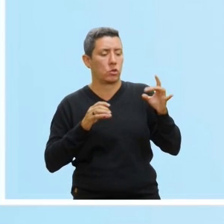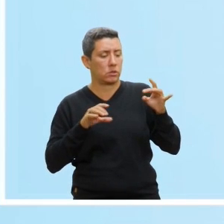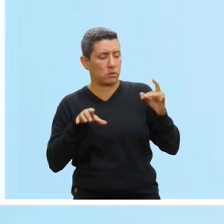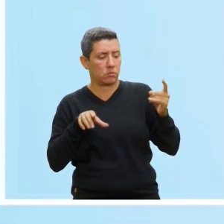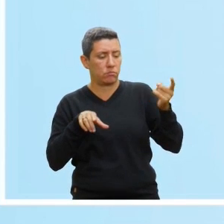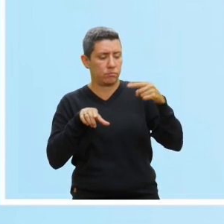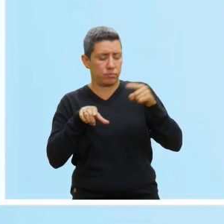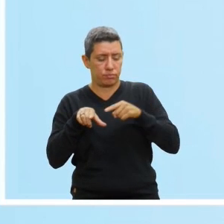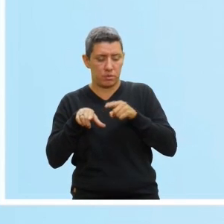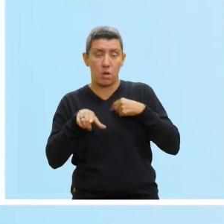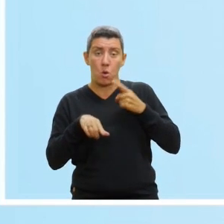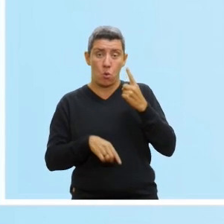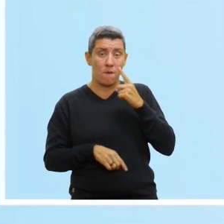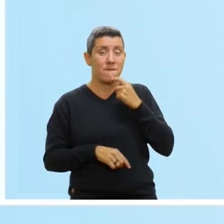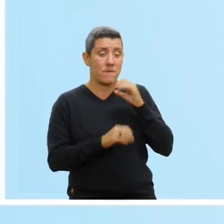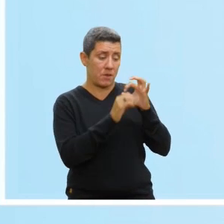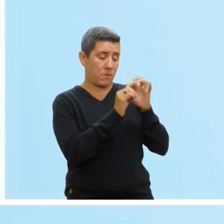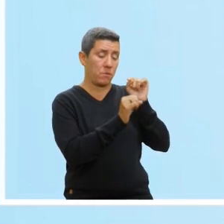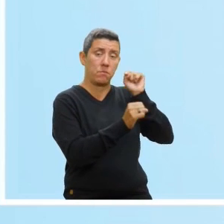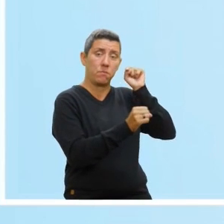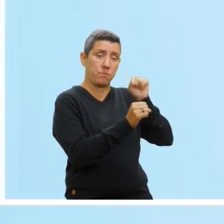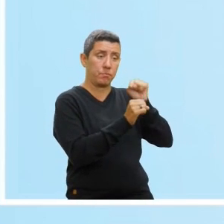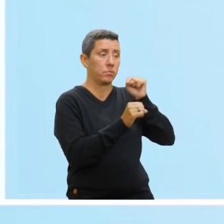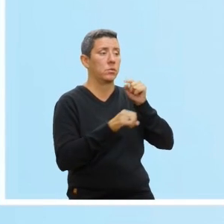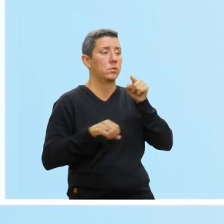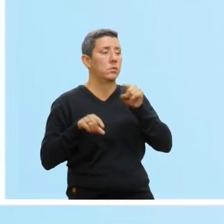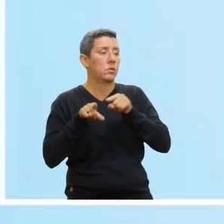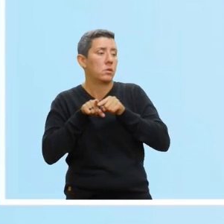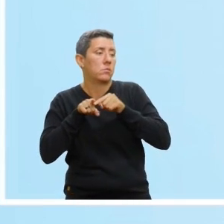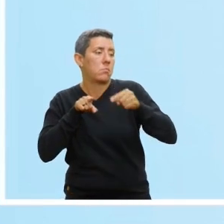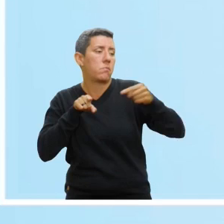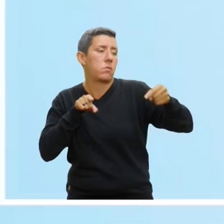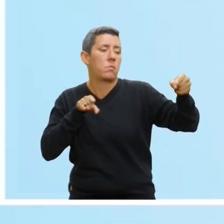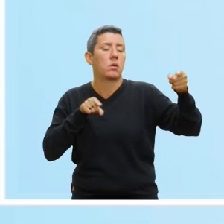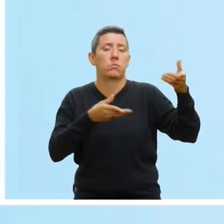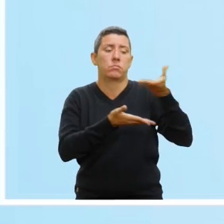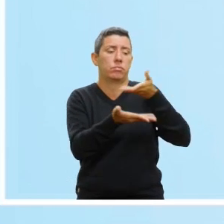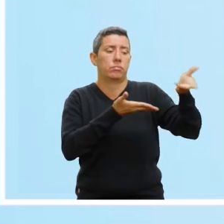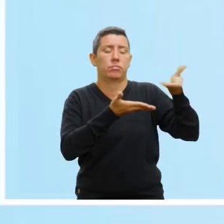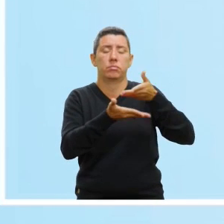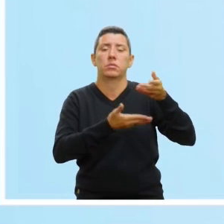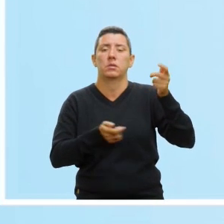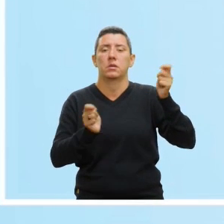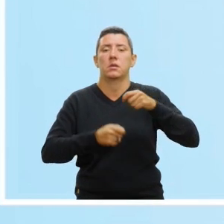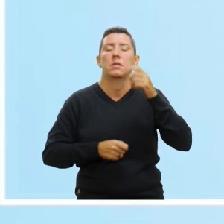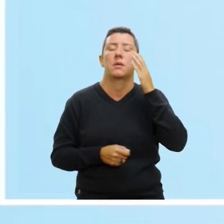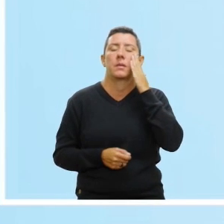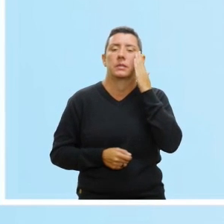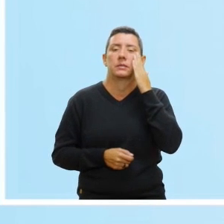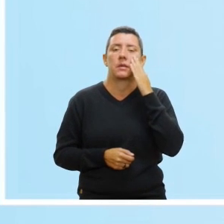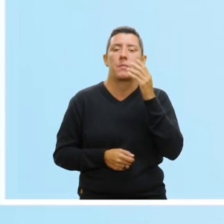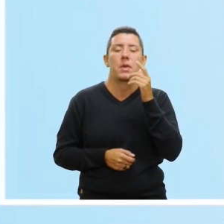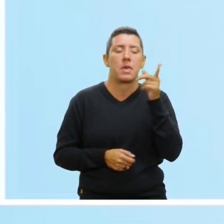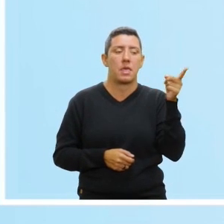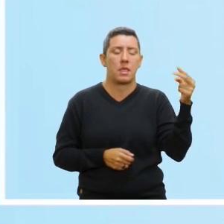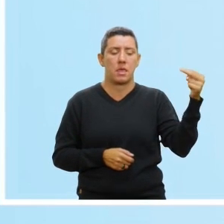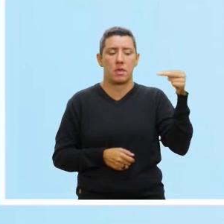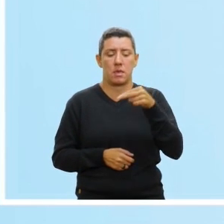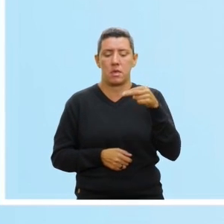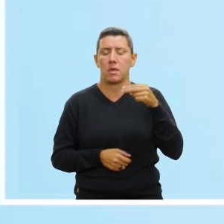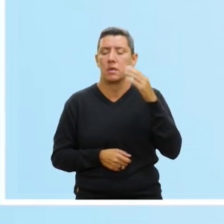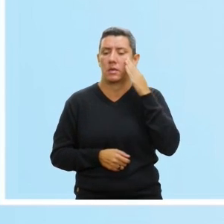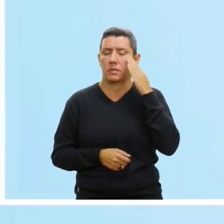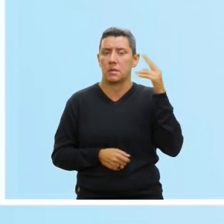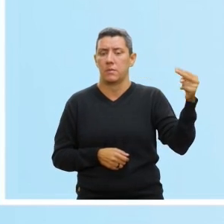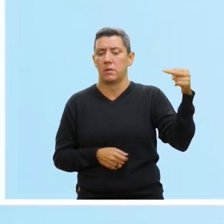sozinho, você aperta o botão, se você estiver conectado na gerência, você olha, você vê a sua caixa, aí ele reconhece a caixa que está lá na